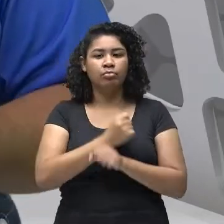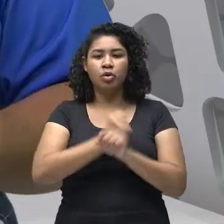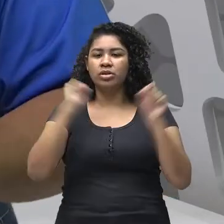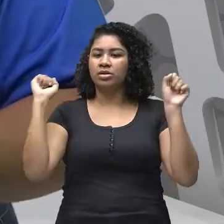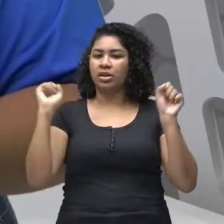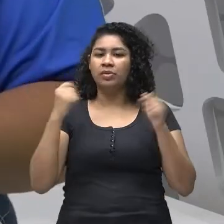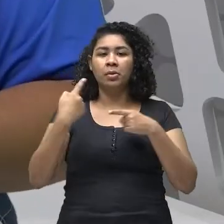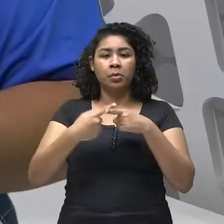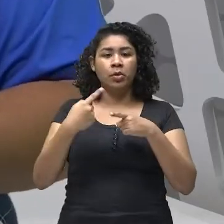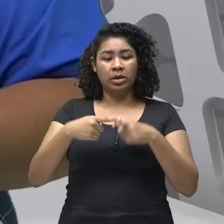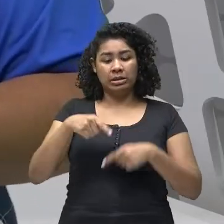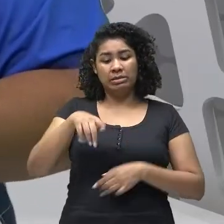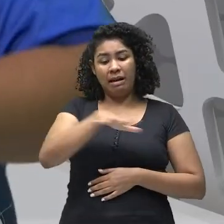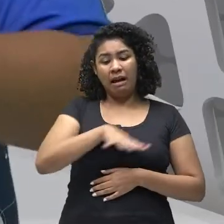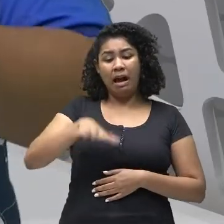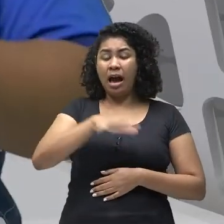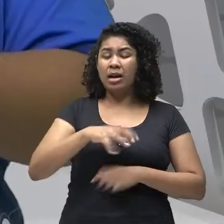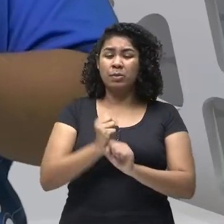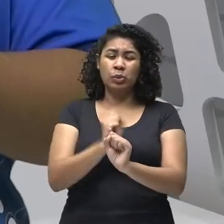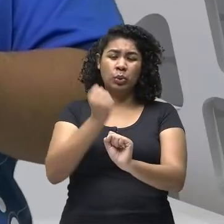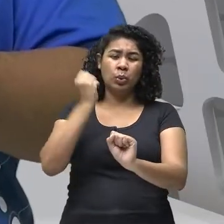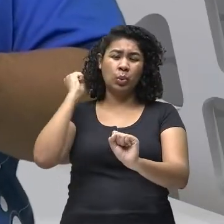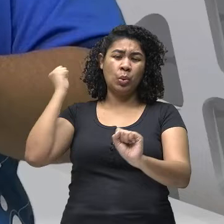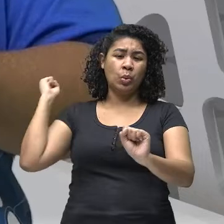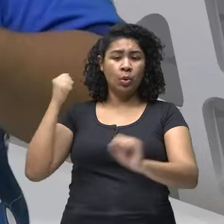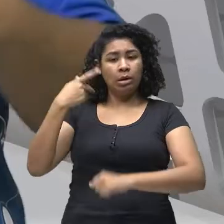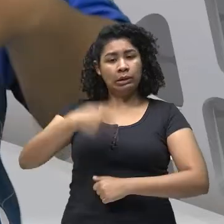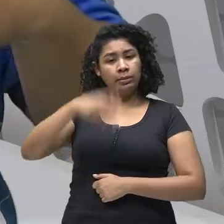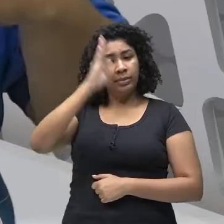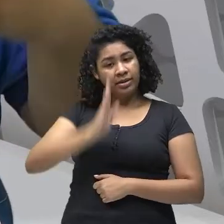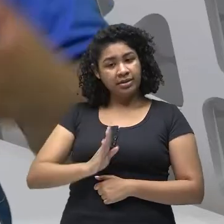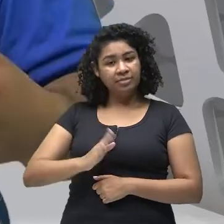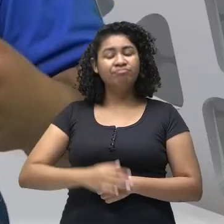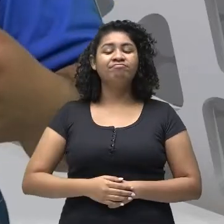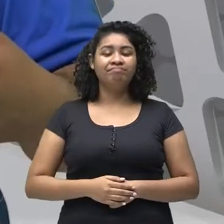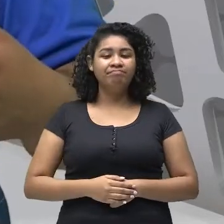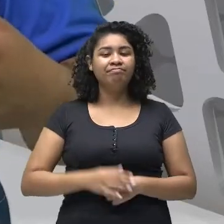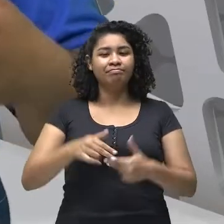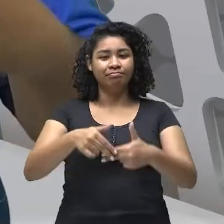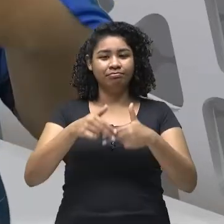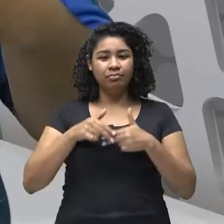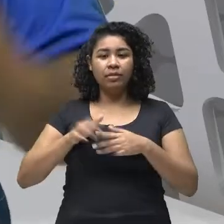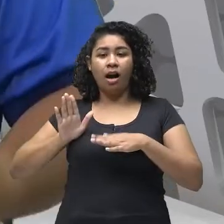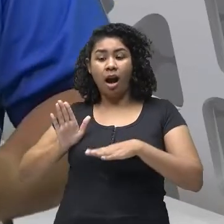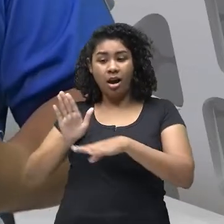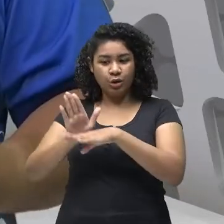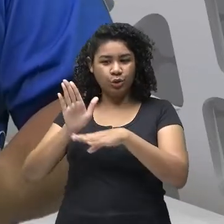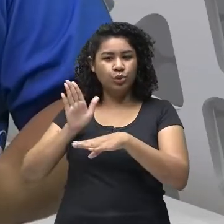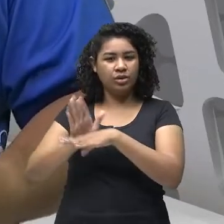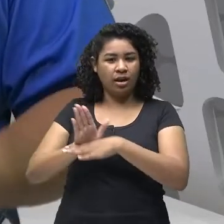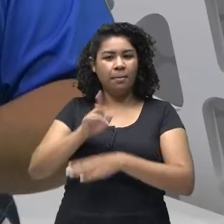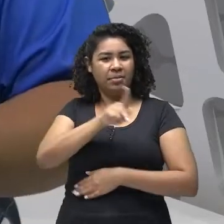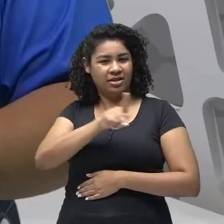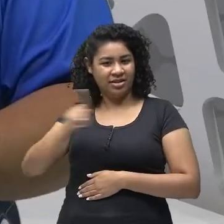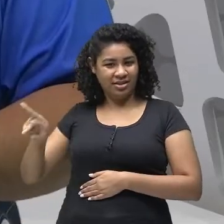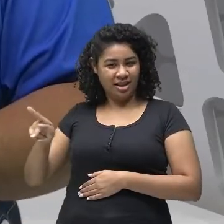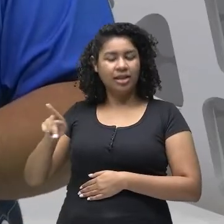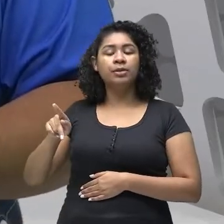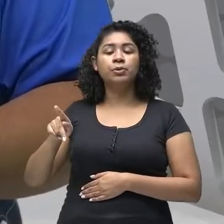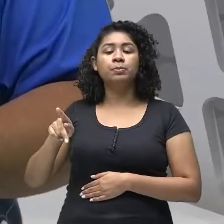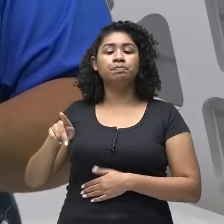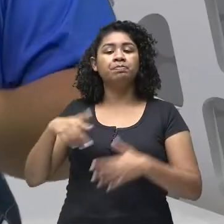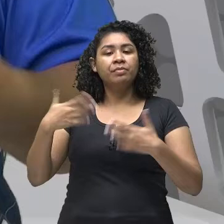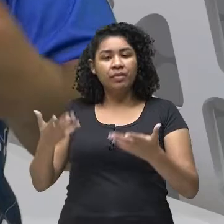contas, é um território muito amplo. Então, o que acontece? Para ajudar o presidente no governo do